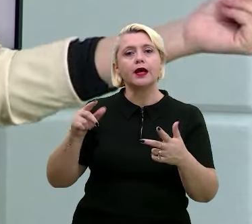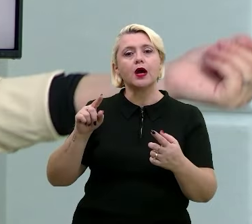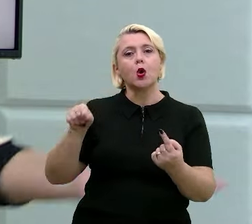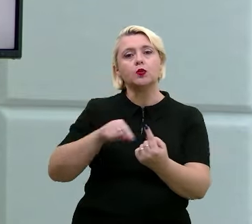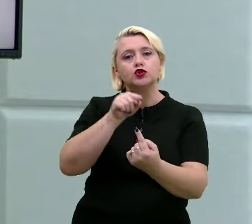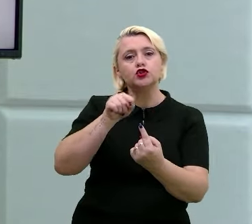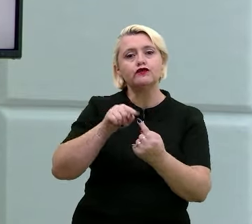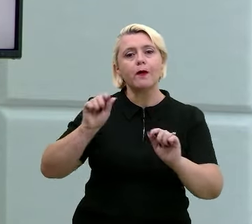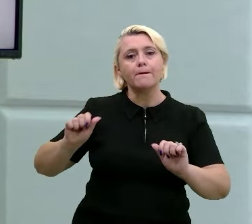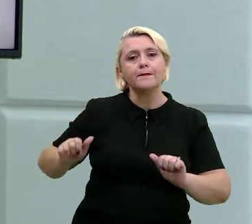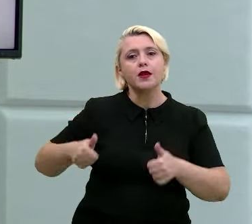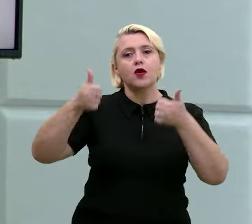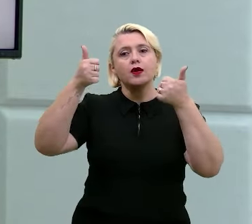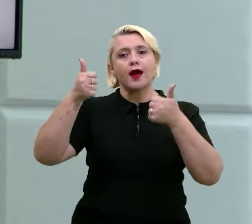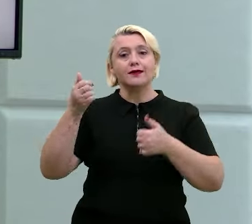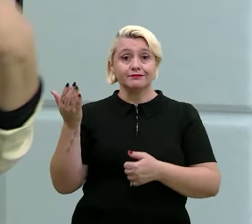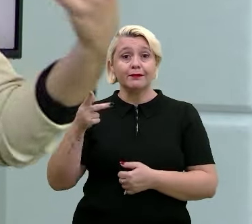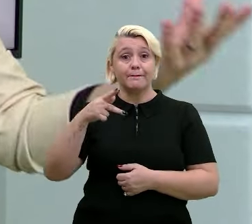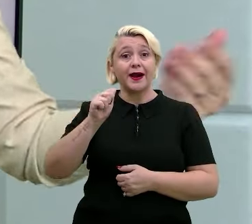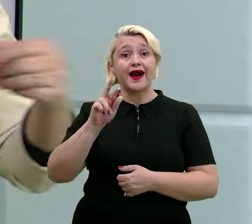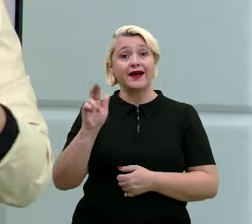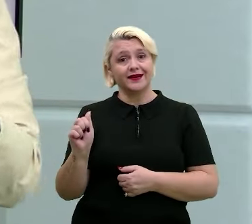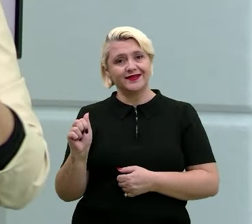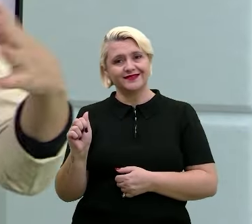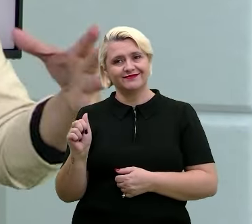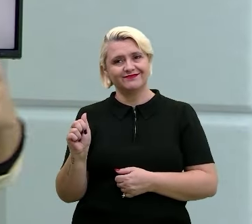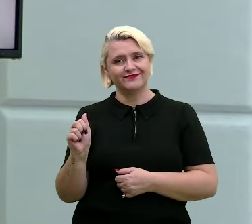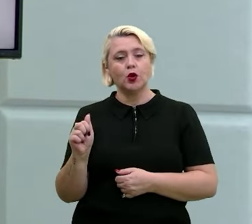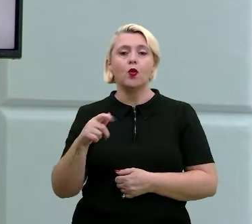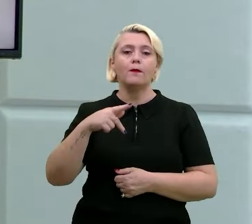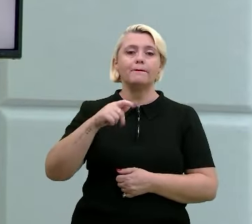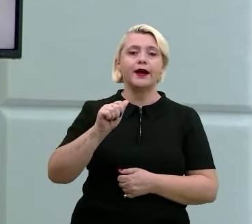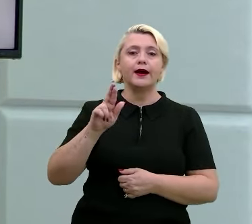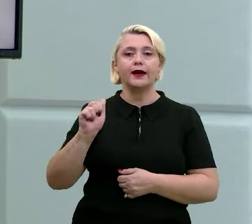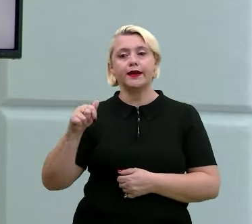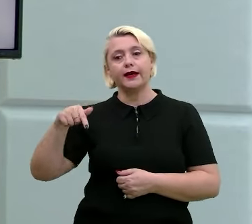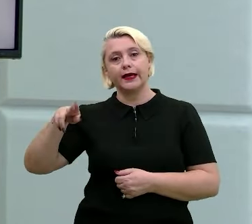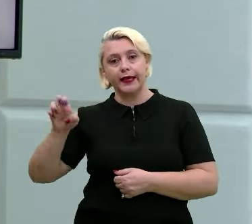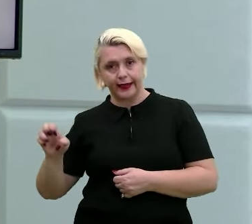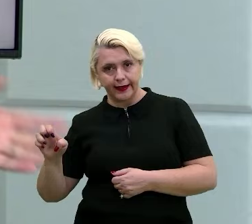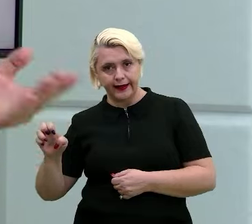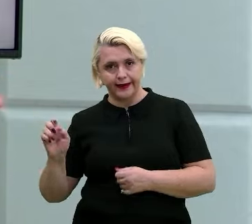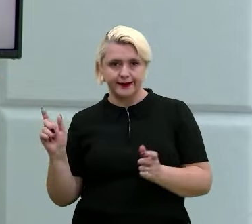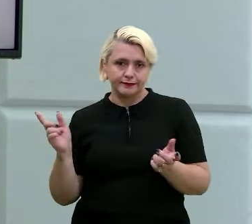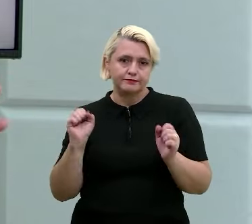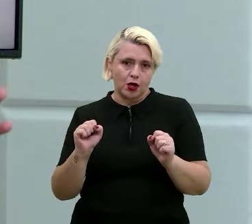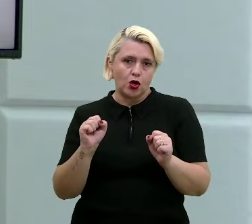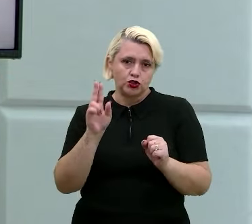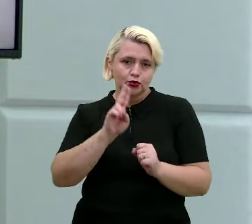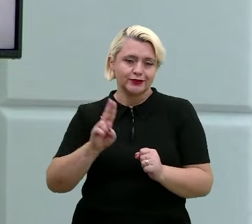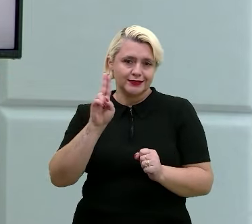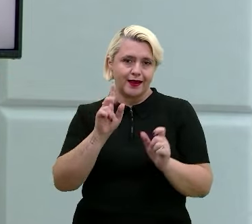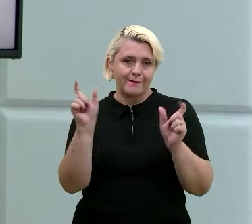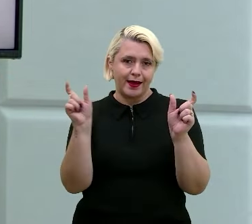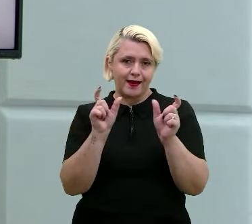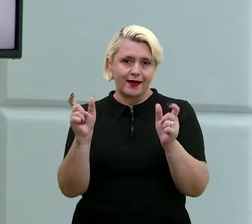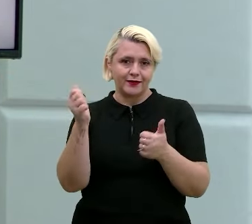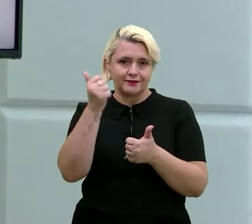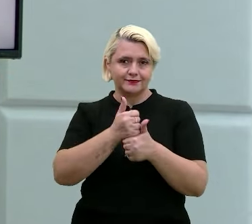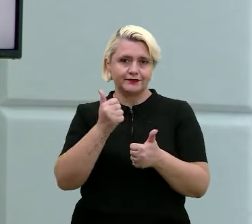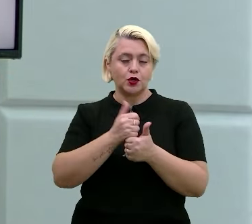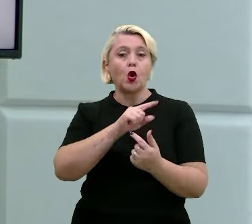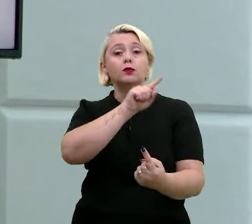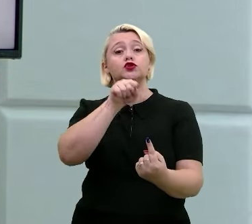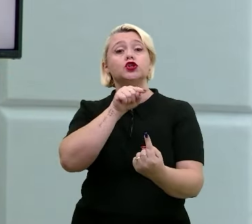tal situação. Ou para ou para que. E aí você pode trabalhar esses outros elementos com o objetivo